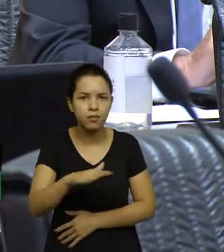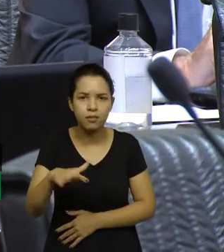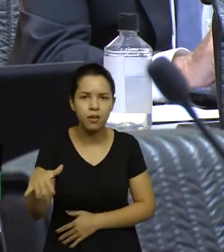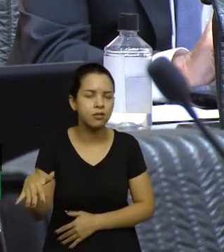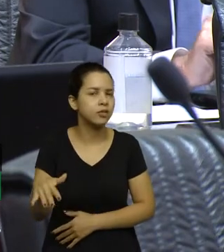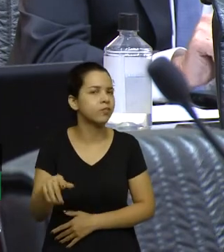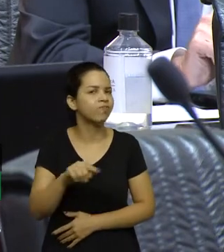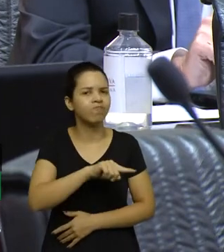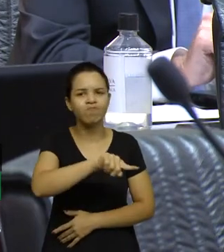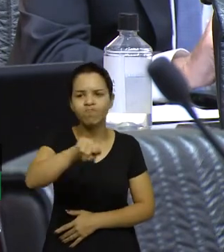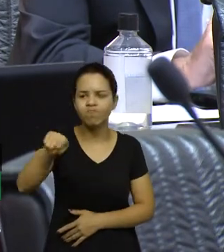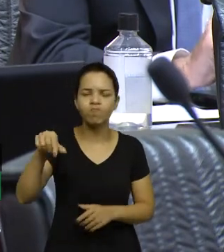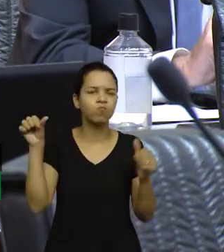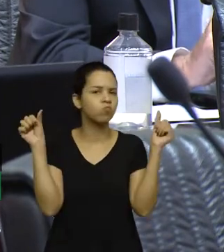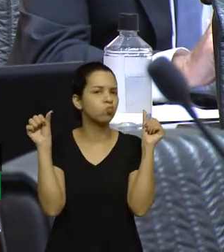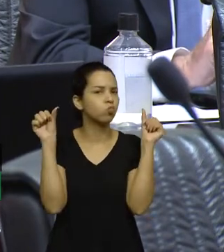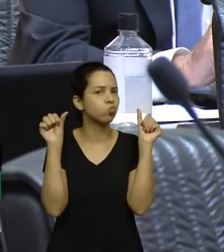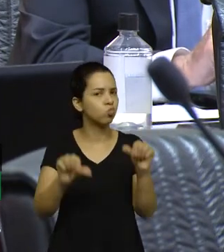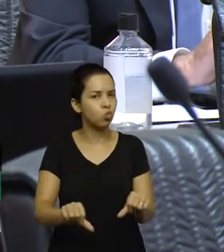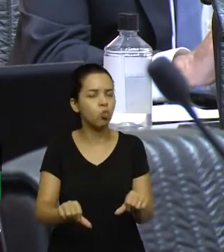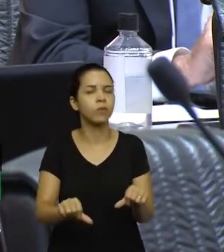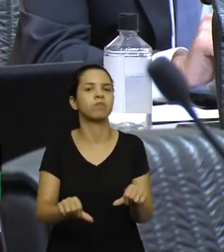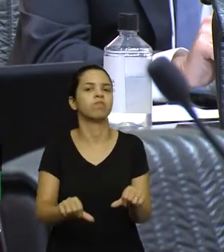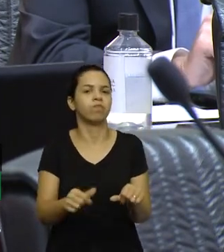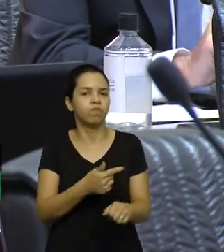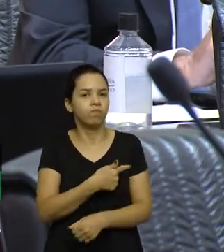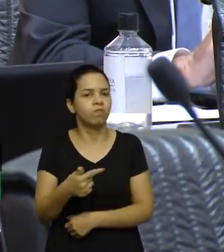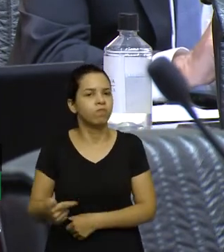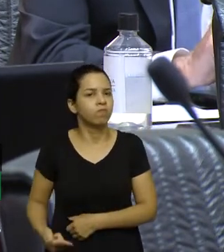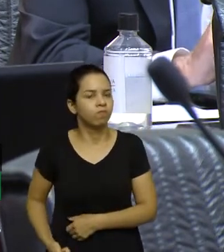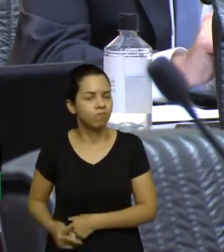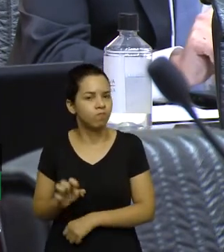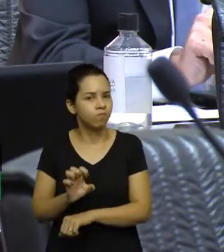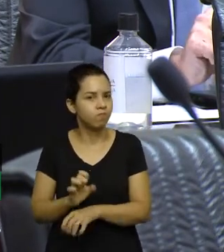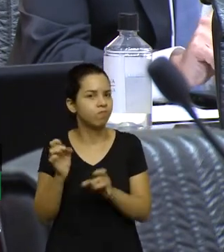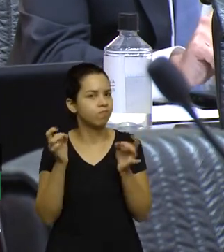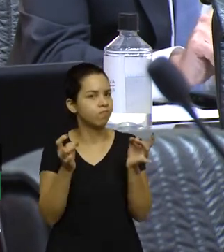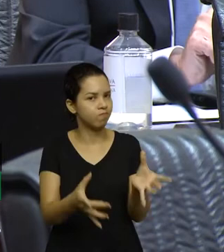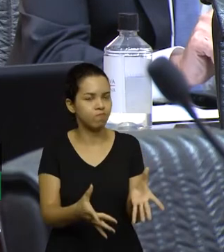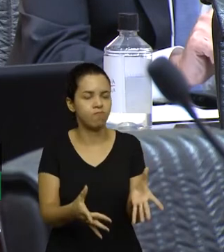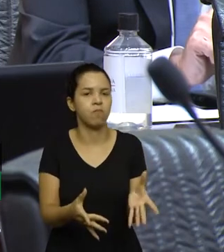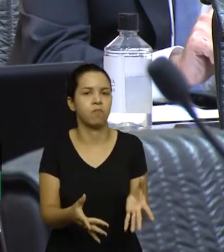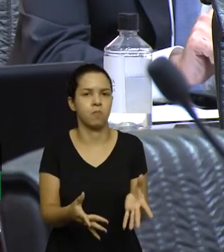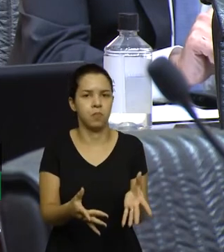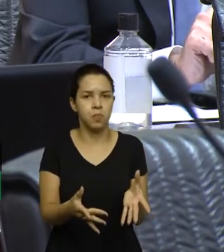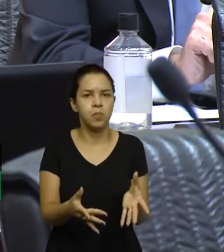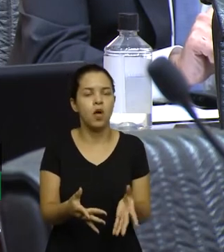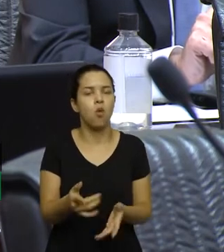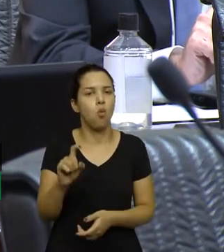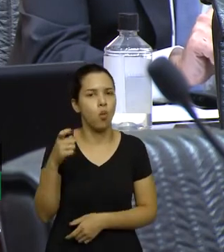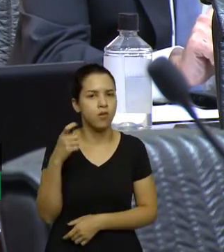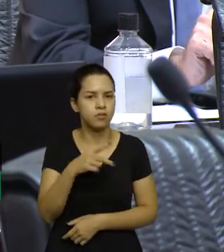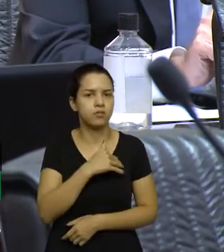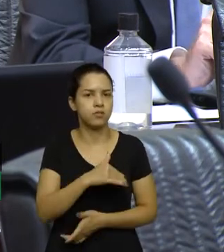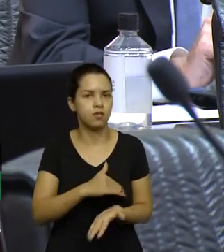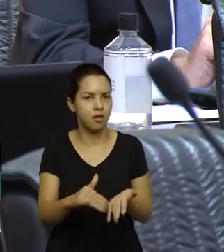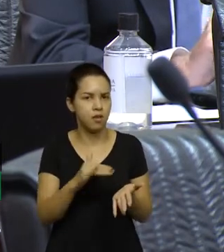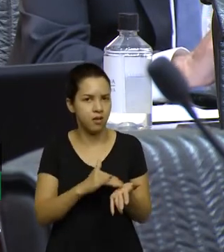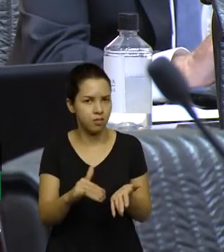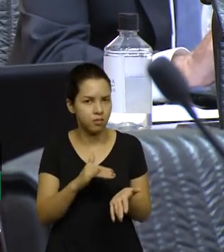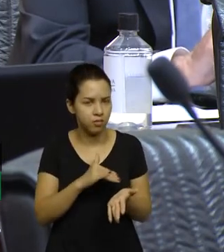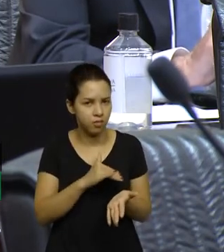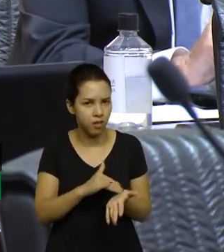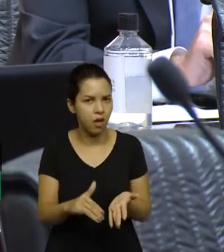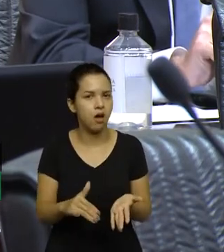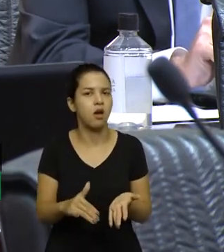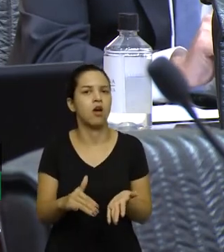vive um completo abandono do governo do Estado. O ex-secretário, aquele dos 33 milhões de reais, agora deixou